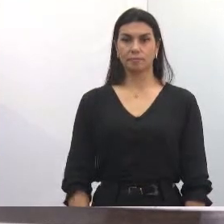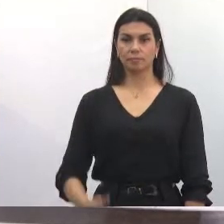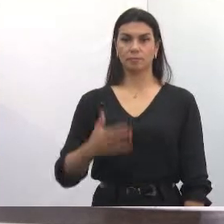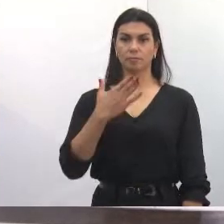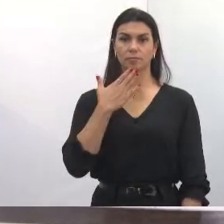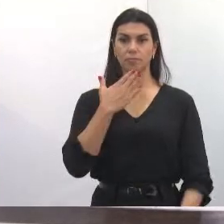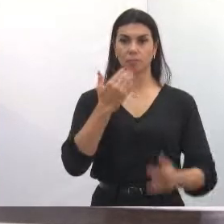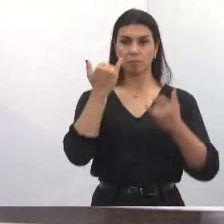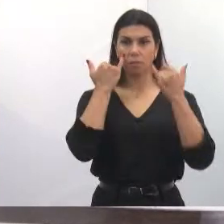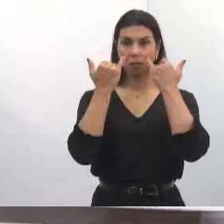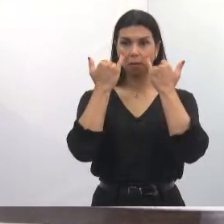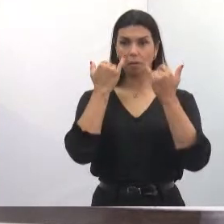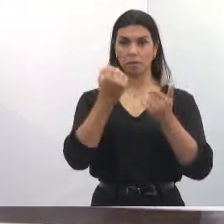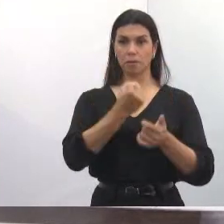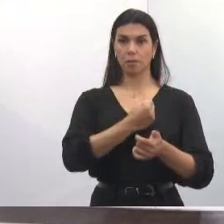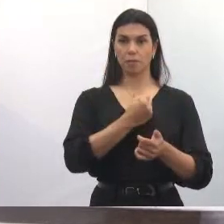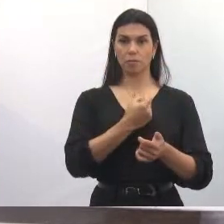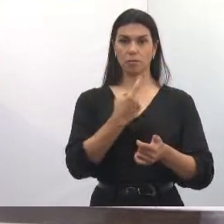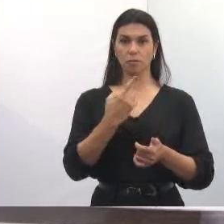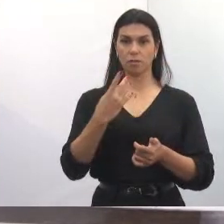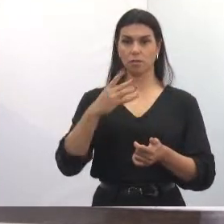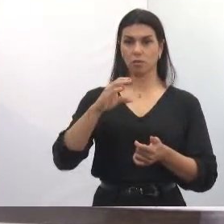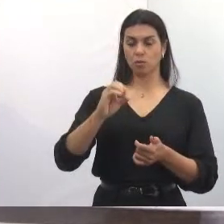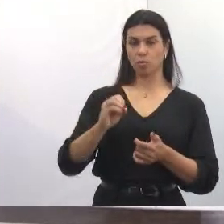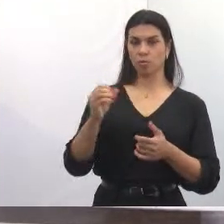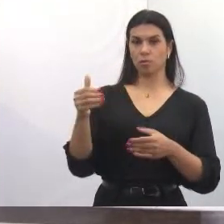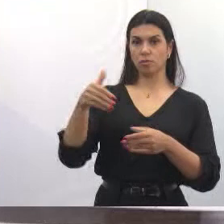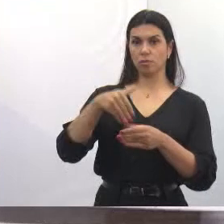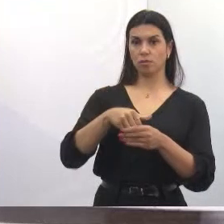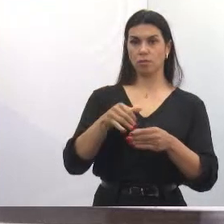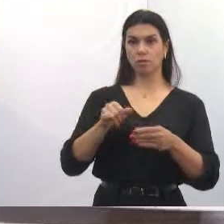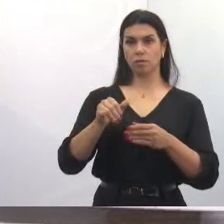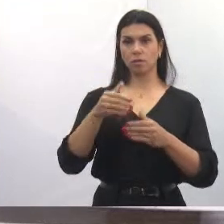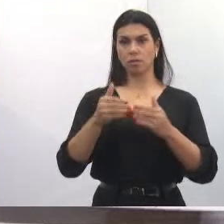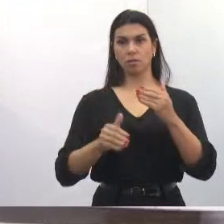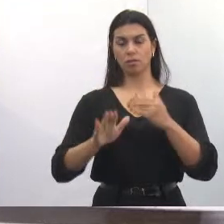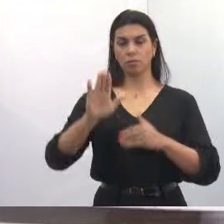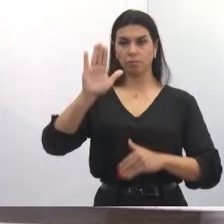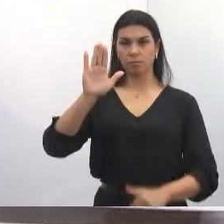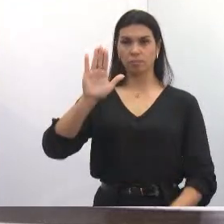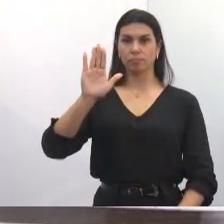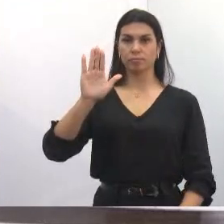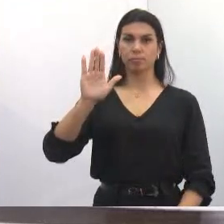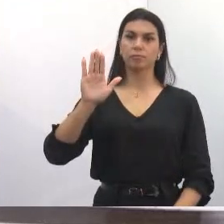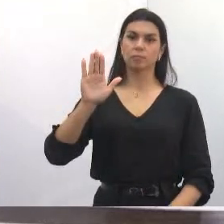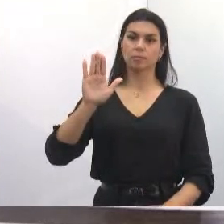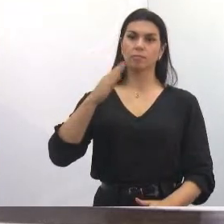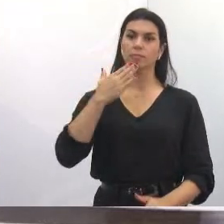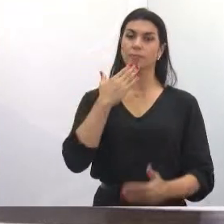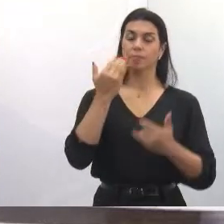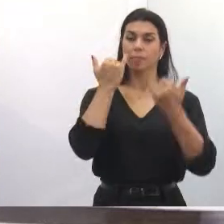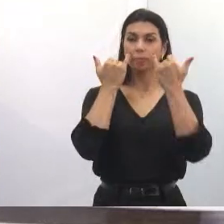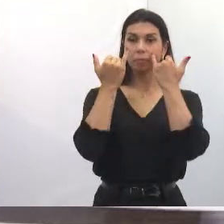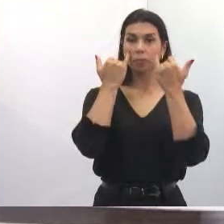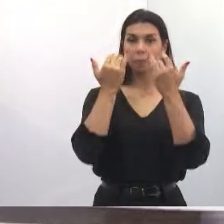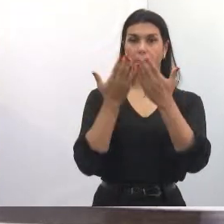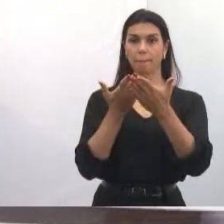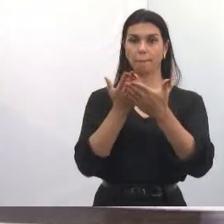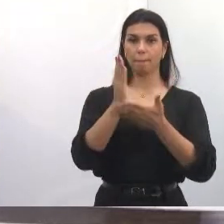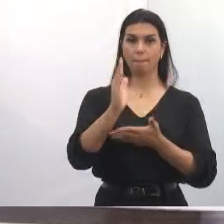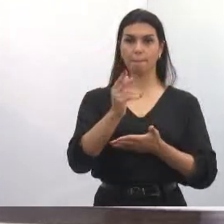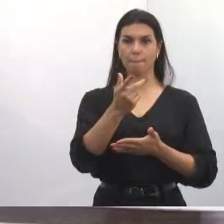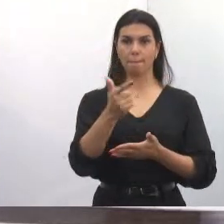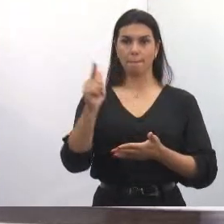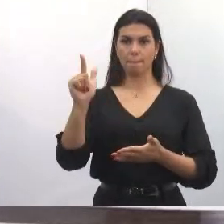Pedido de informações número 140 em votação. Os que forem contrários se manifestem levantando o braço. Pedido de informações aprovado. Próximo